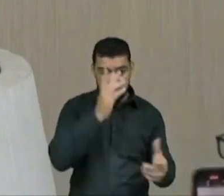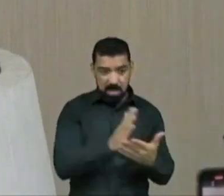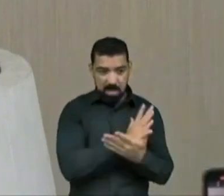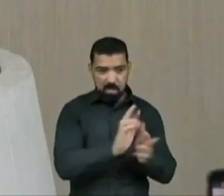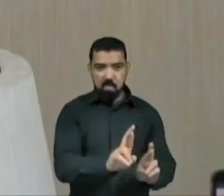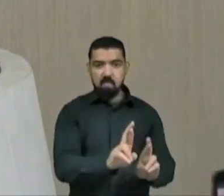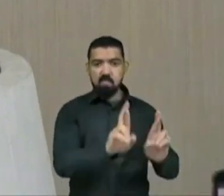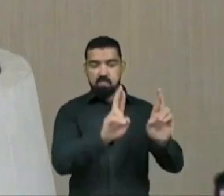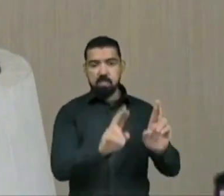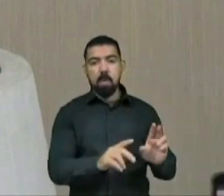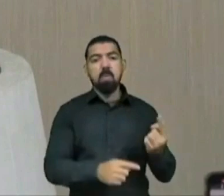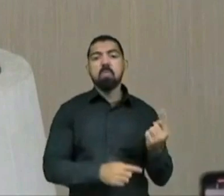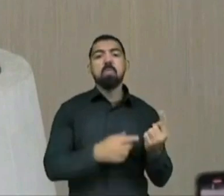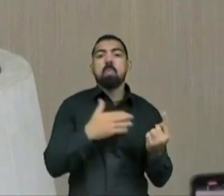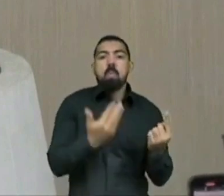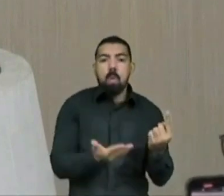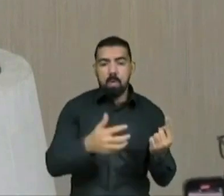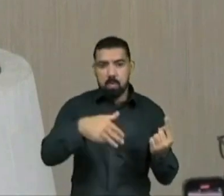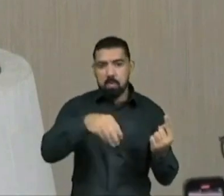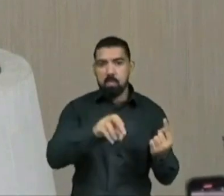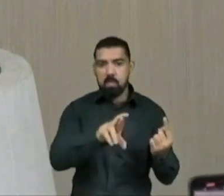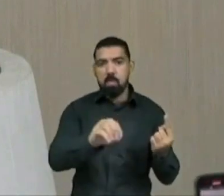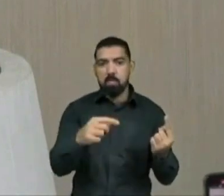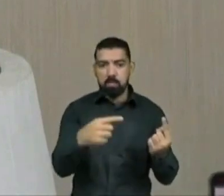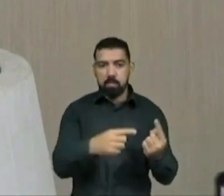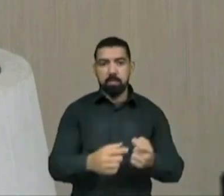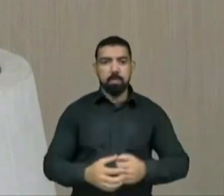dentre elas o senador Sérgio Moro,